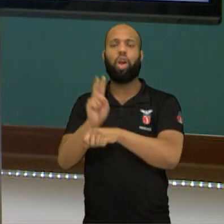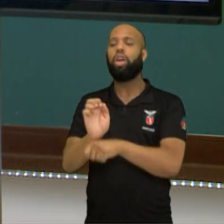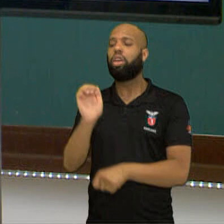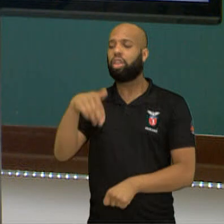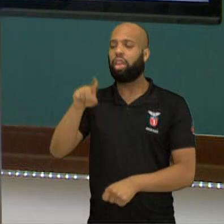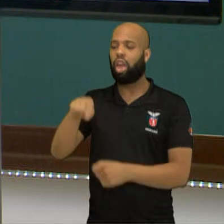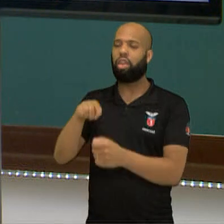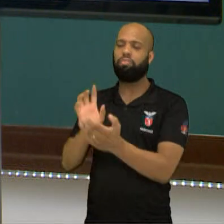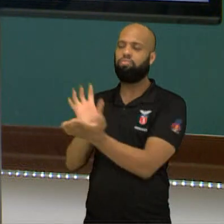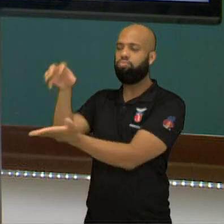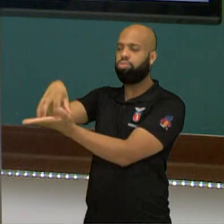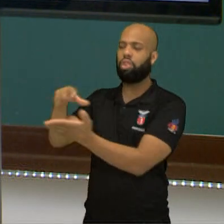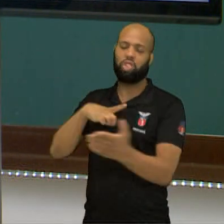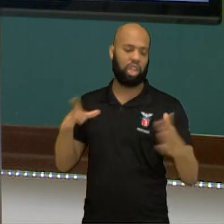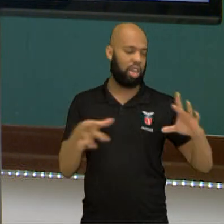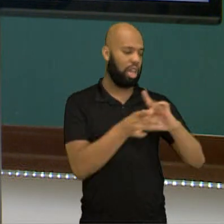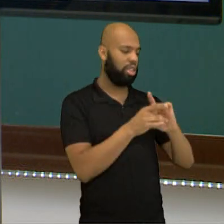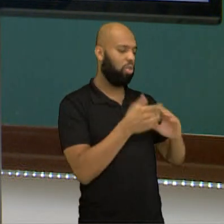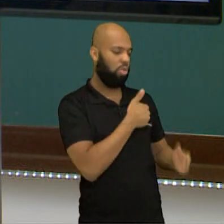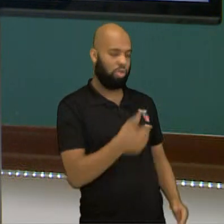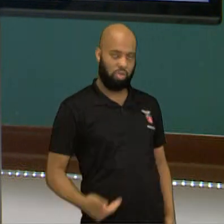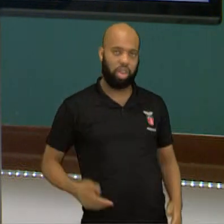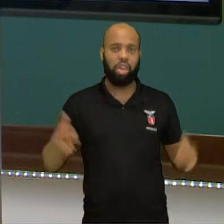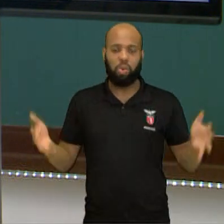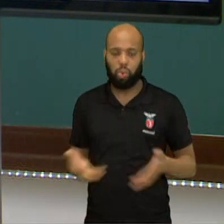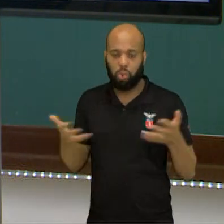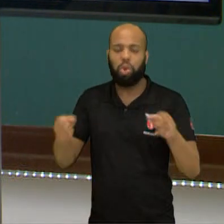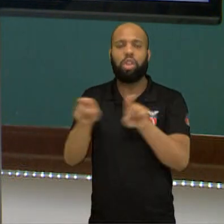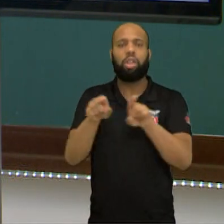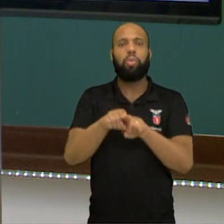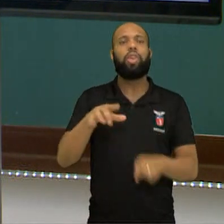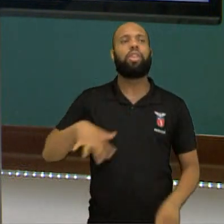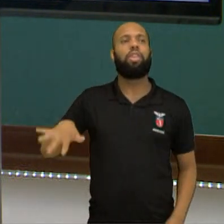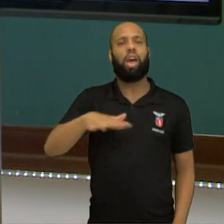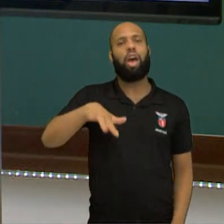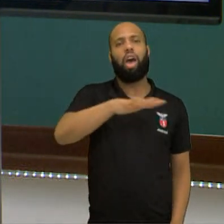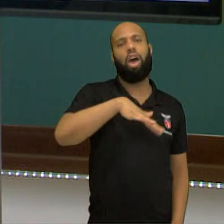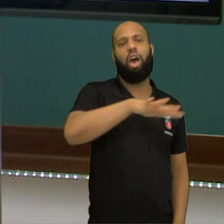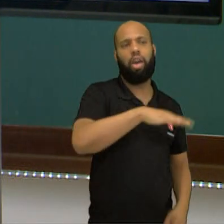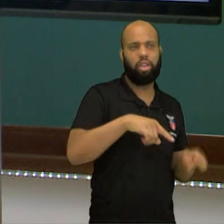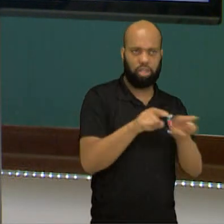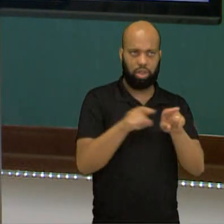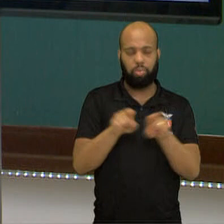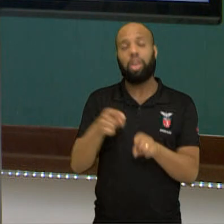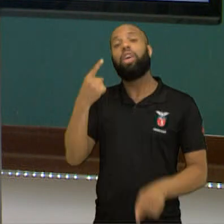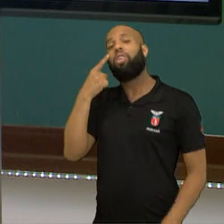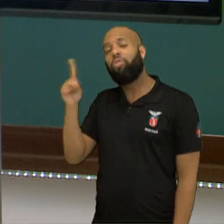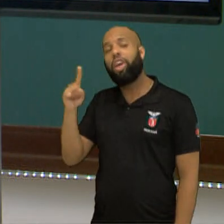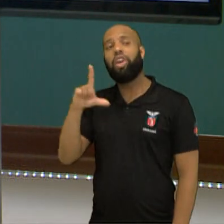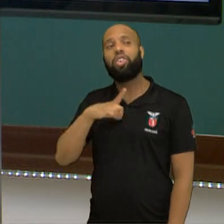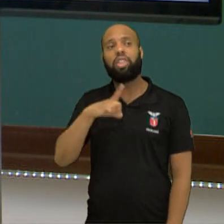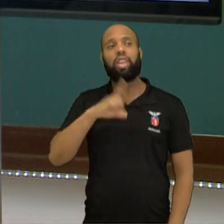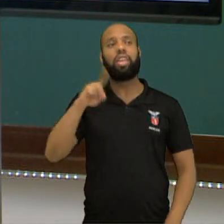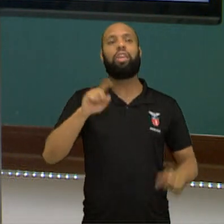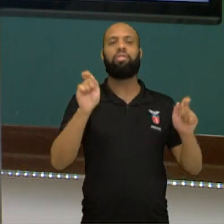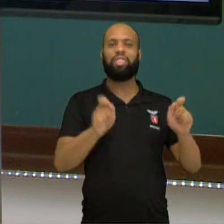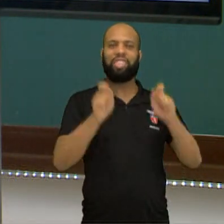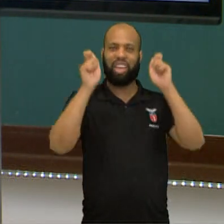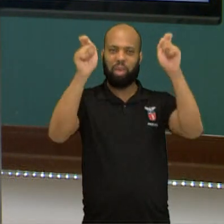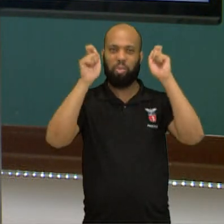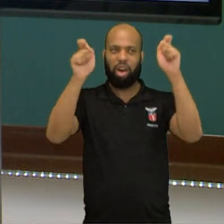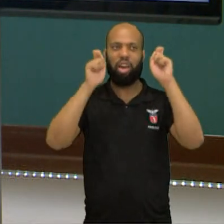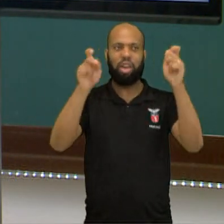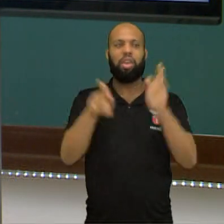ao governo. Então, incentivo também a essas áreas, essa produção aí. Aqui você tem uma campanha da